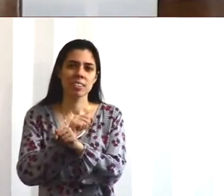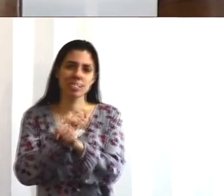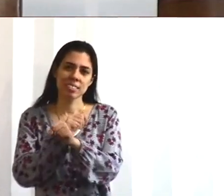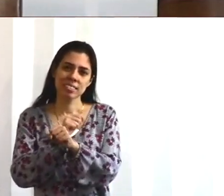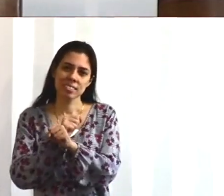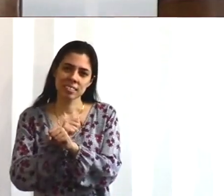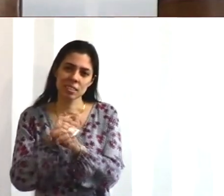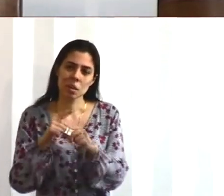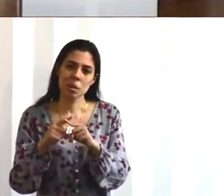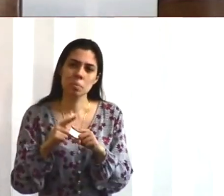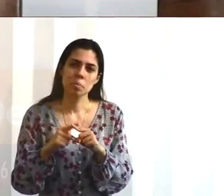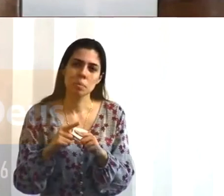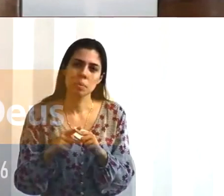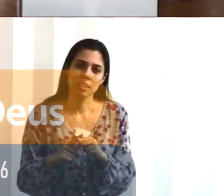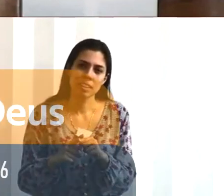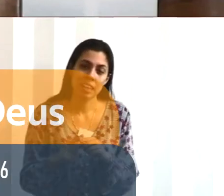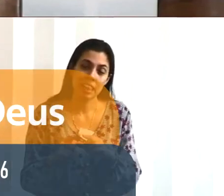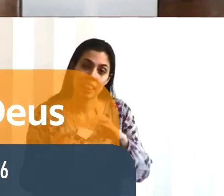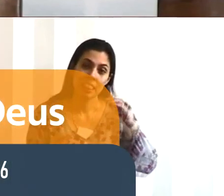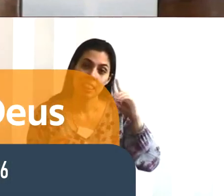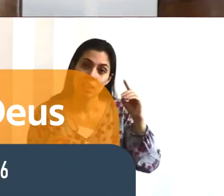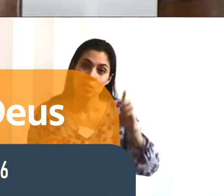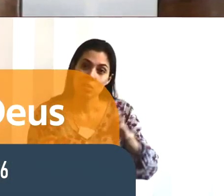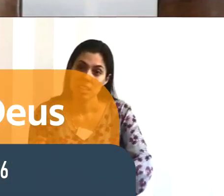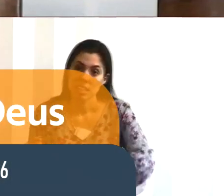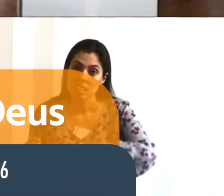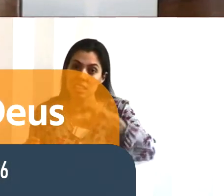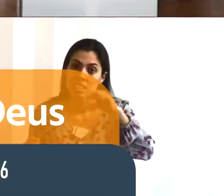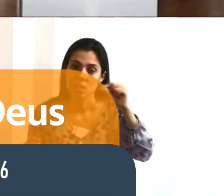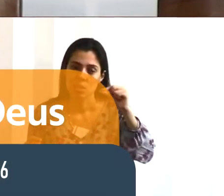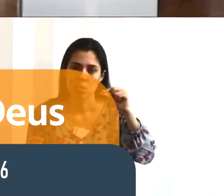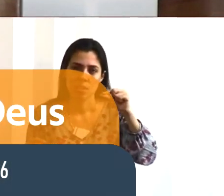separado e vitorioso. Por isso a nossa fé precisa nos